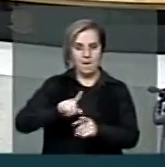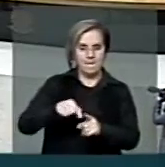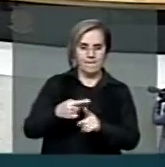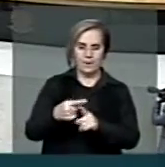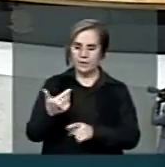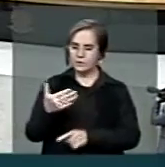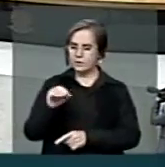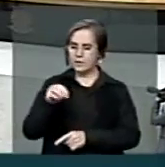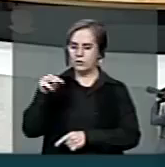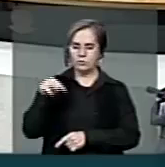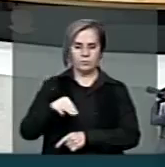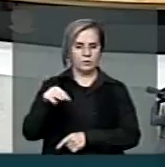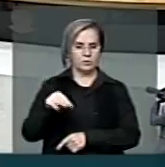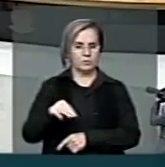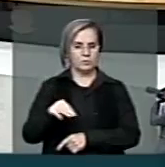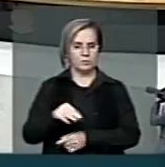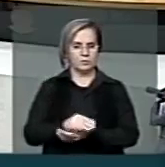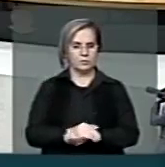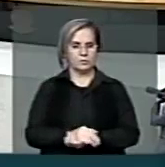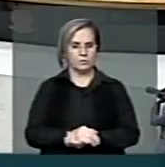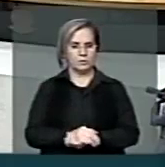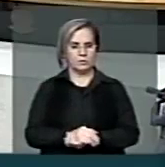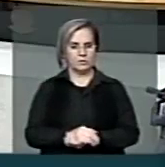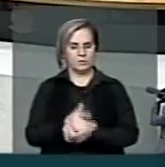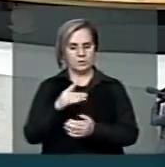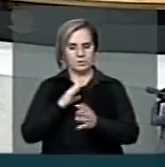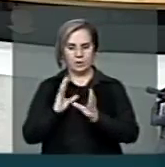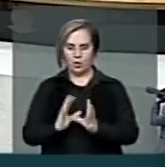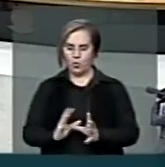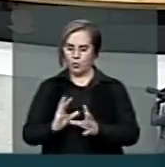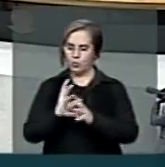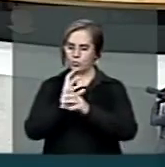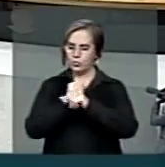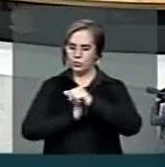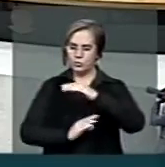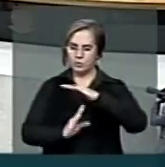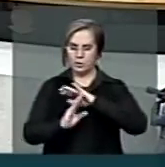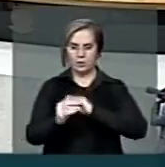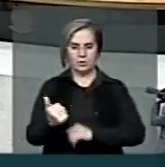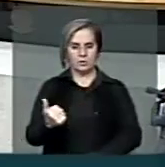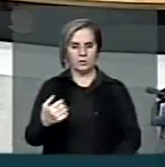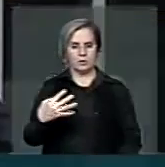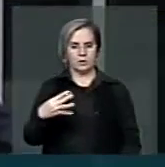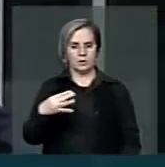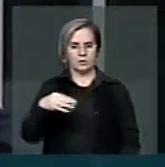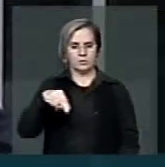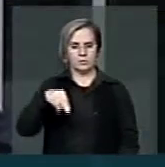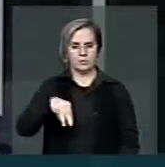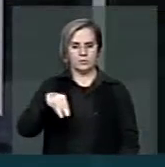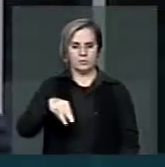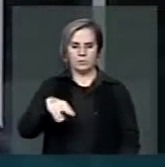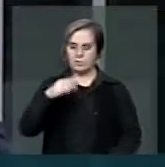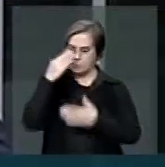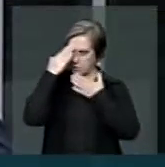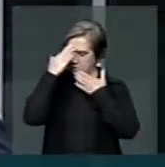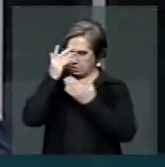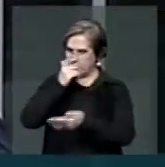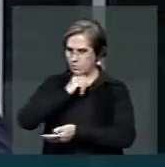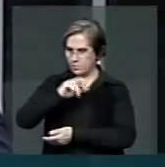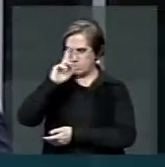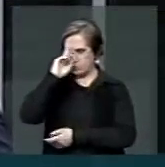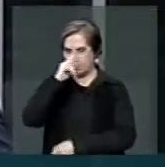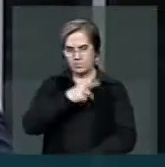10 minutos. Portanto, o senhor tem 14 minutos. Agradeço a Vossa Excelência, senhor